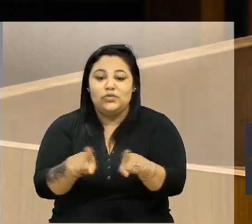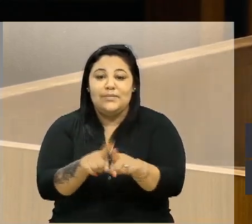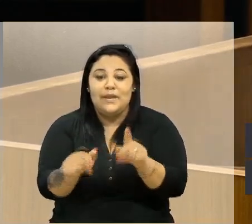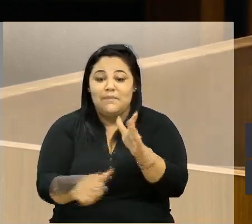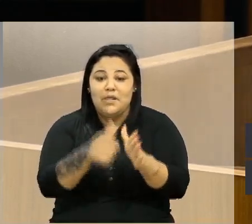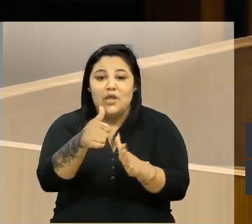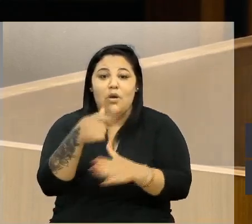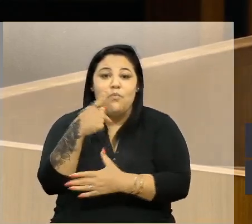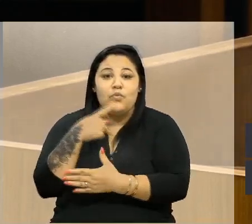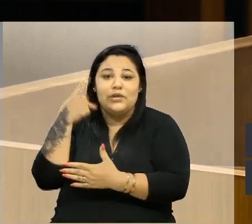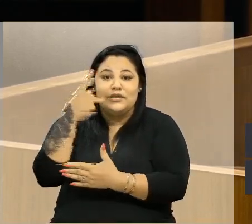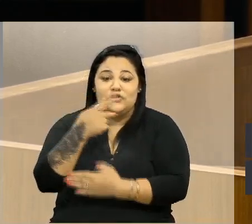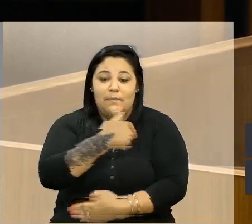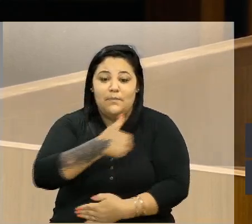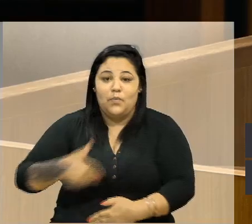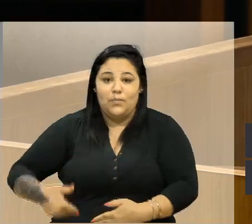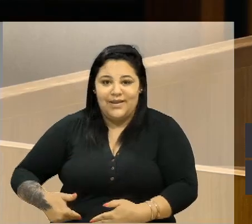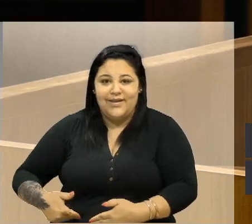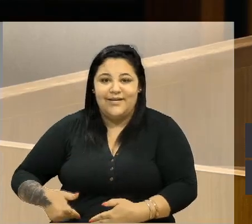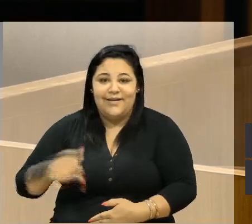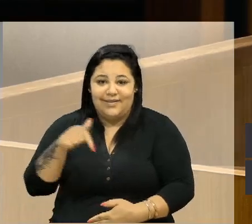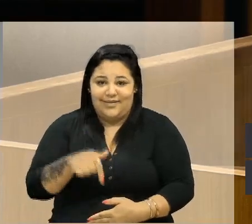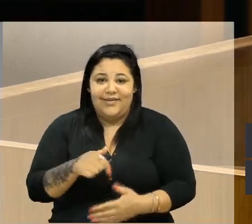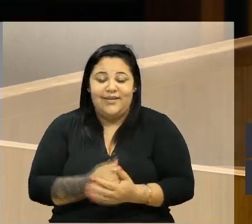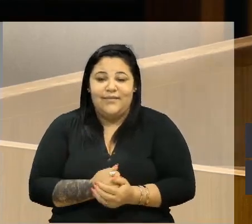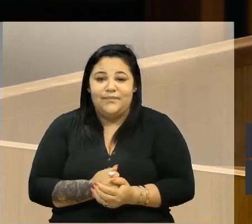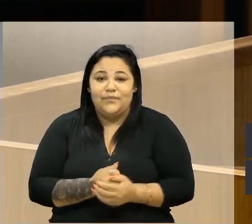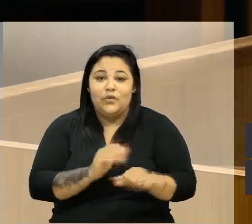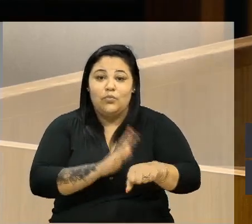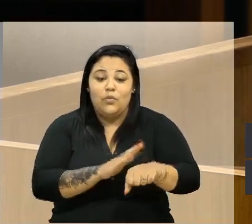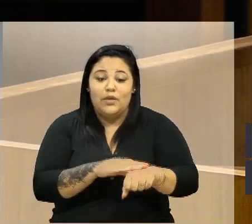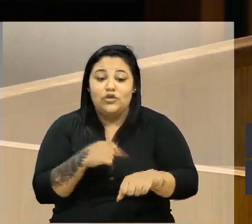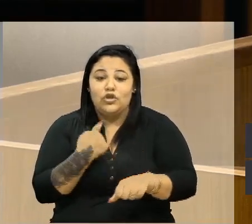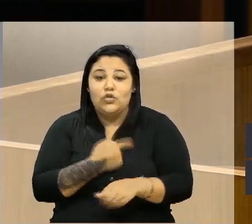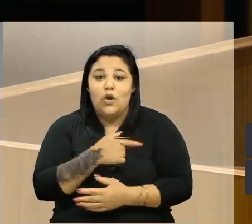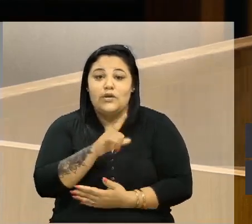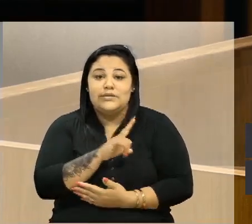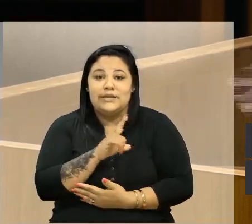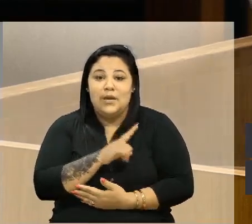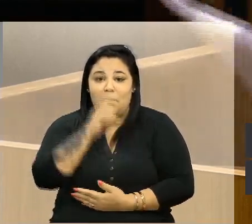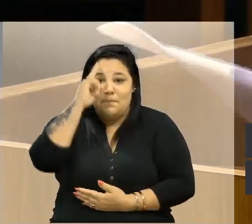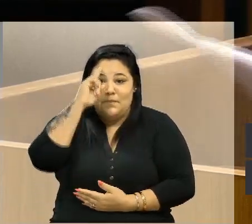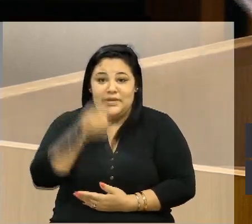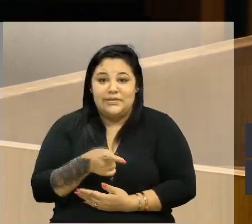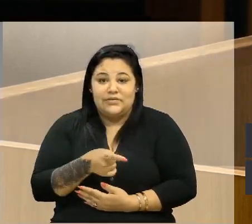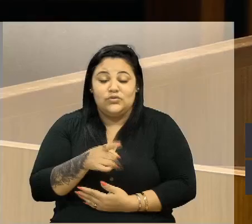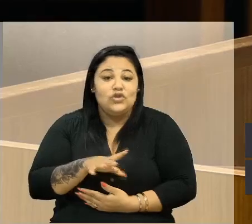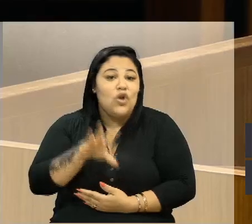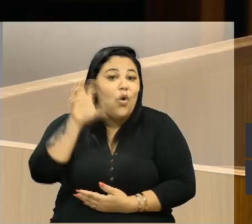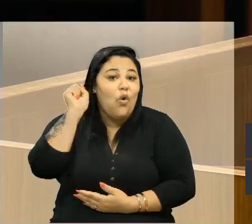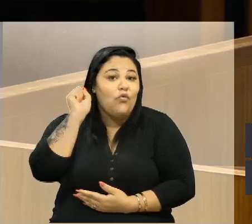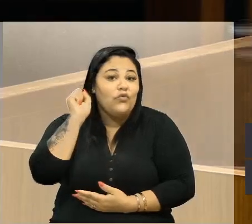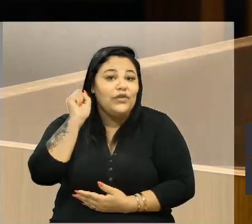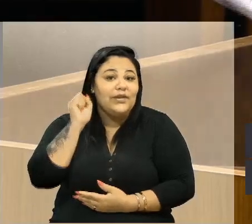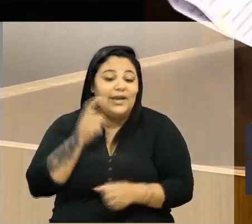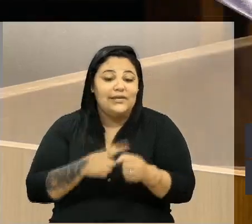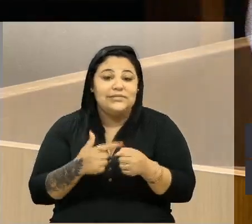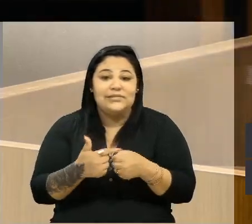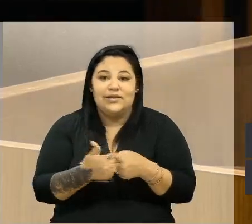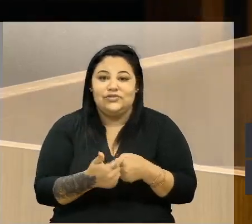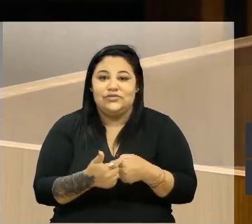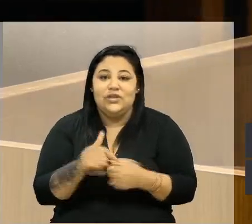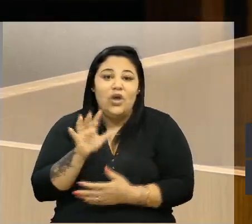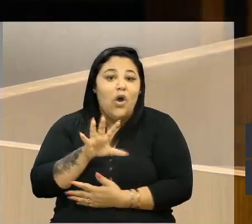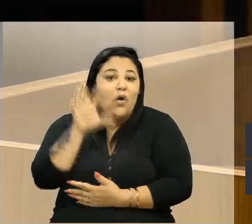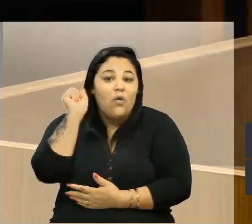políticas públicas para a cidade, quando nós tivermos um mandato que ouve a cidade, que ouve